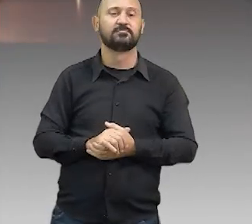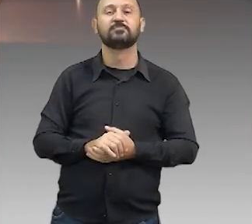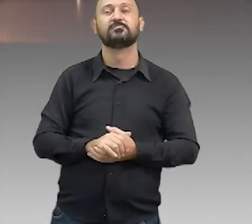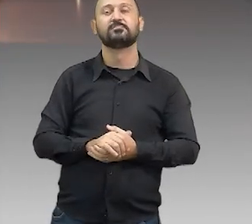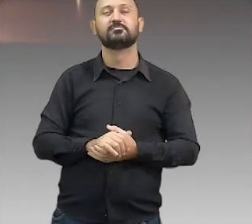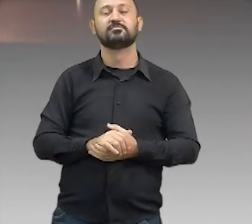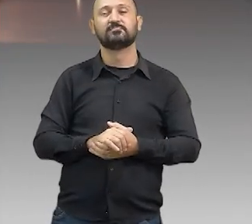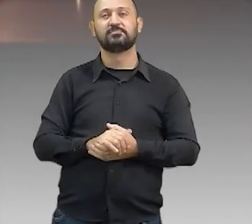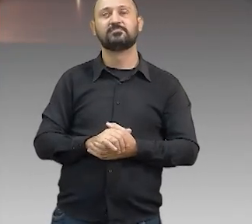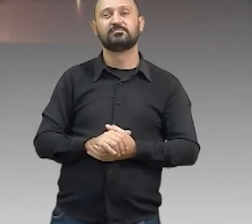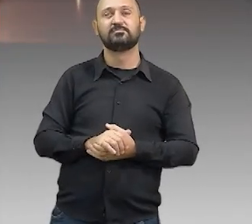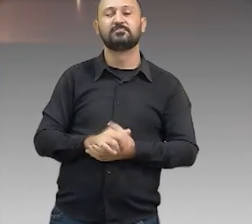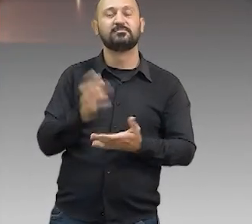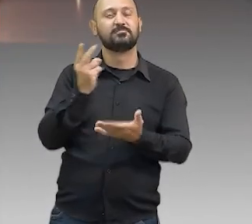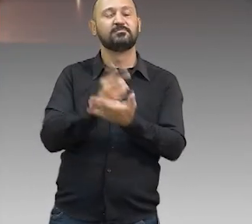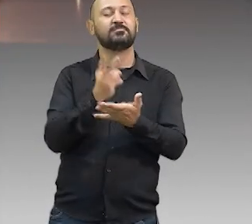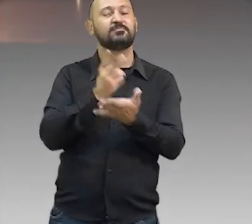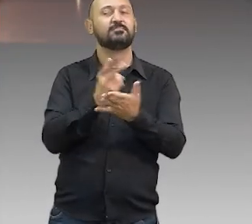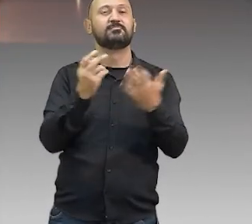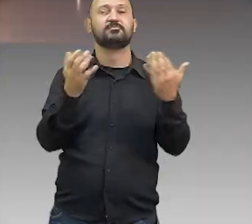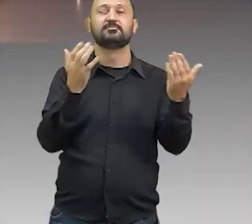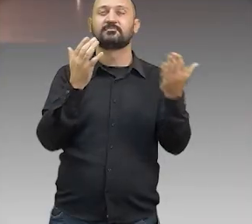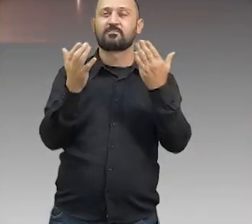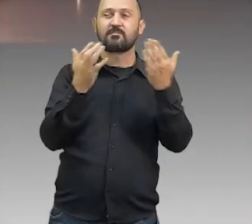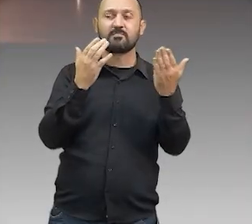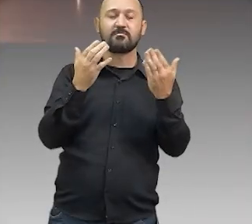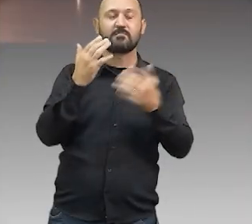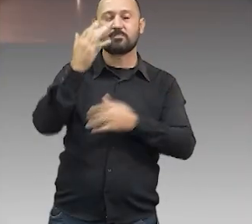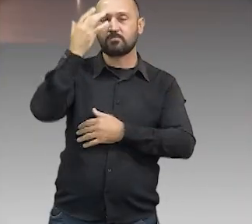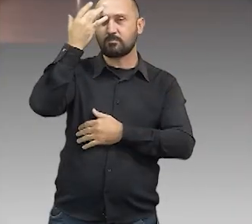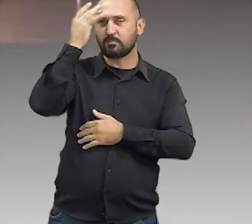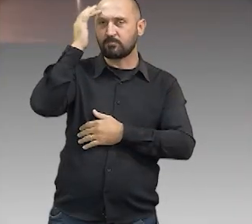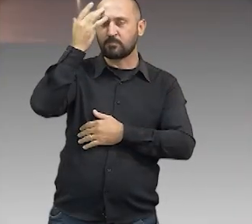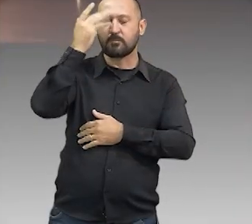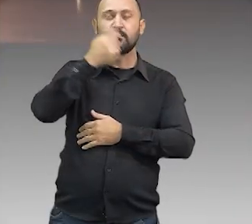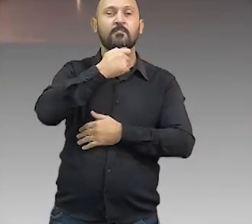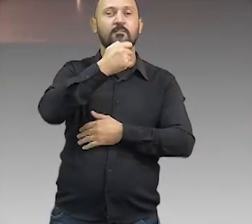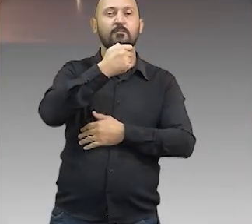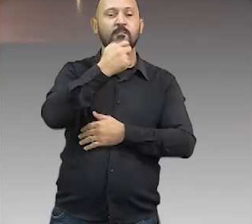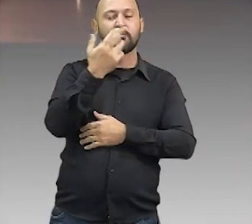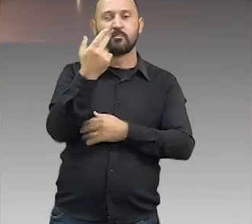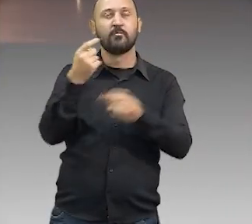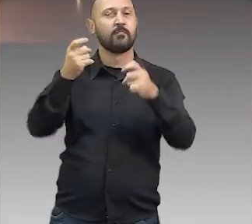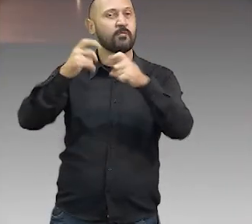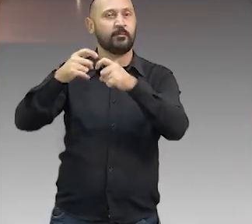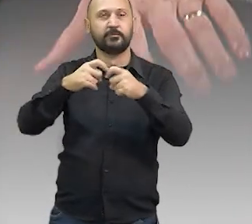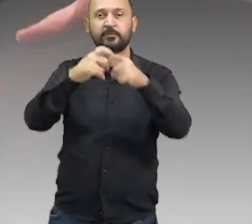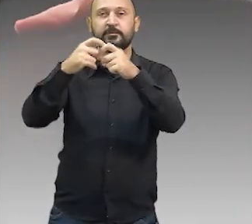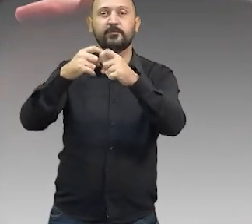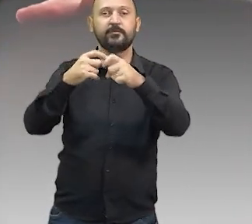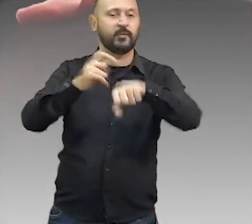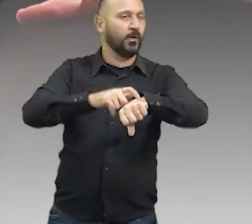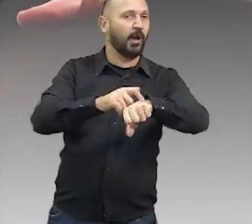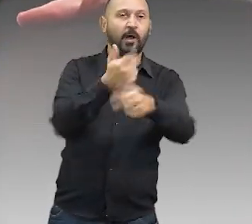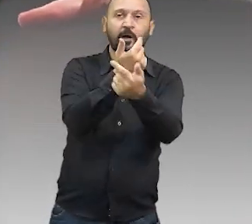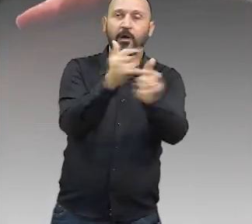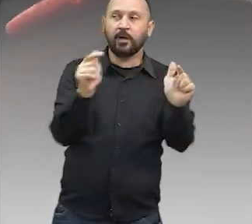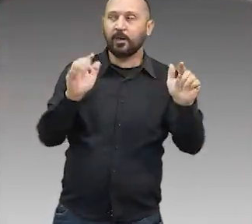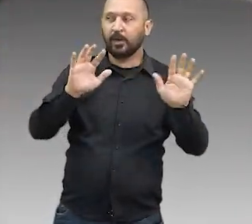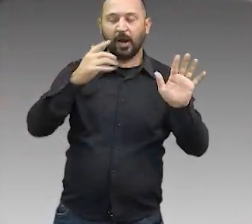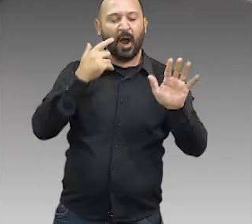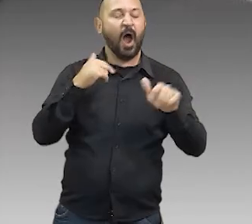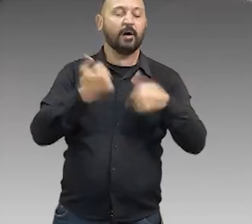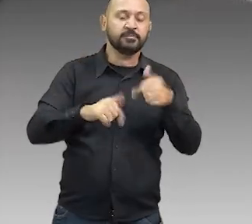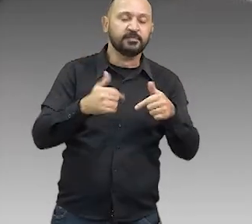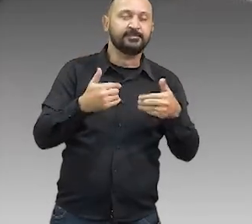Eu sempre comparei assim, eu acho que o jornalista é igual um médico, ele não tem hora. Se você está numa operação, como é que